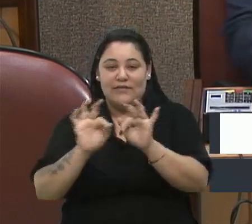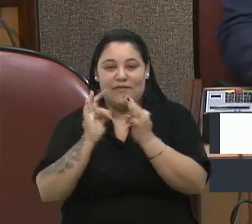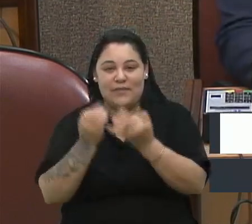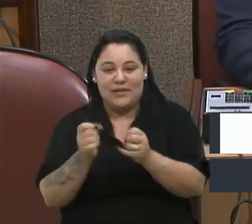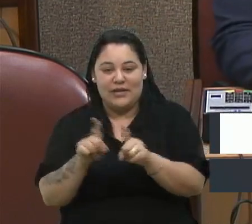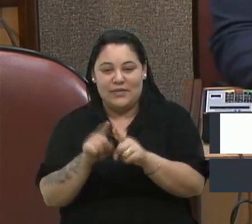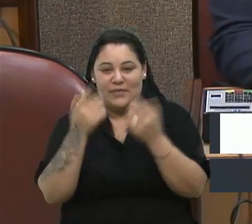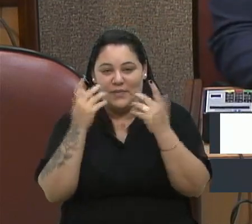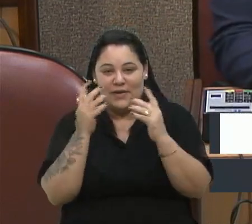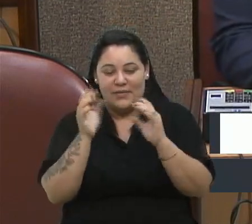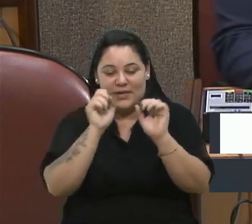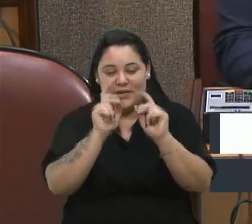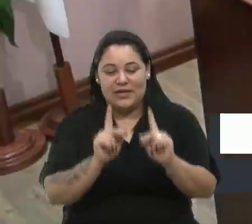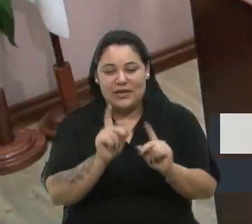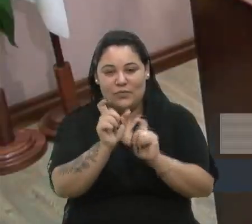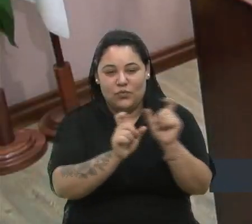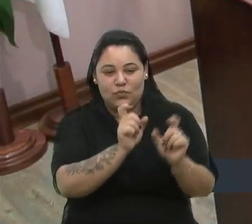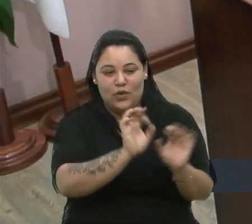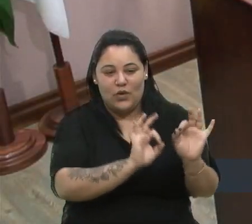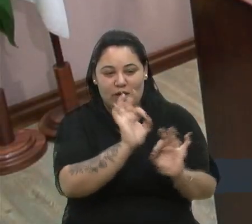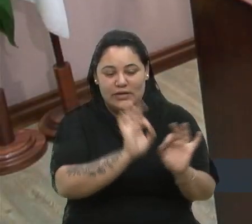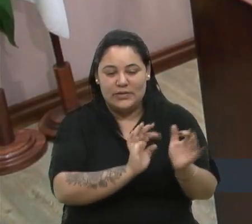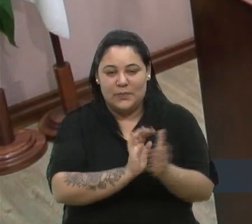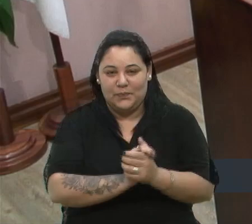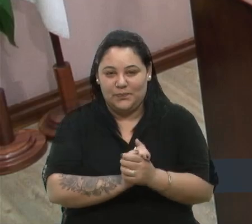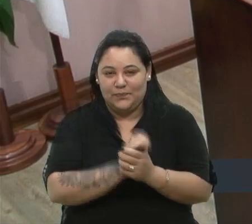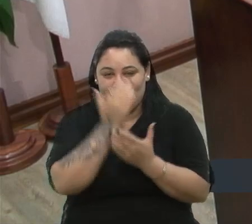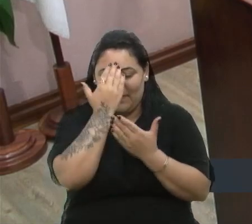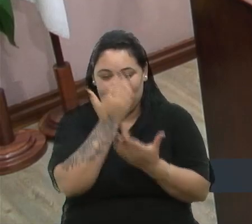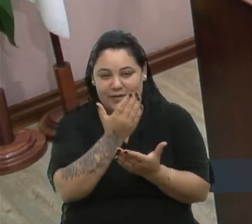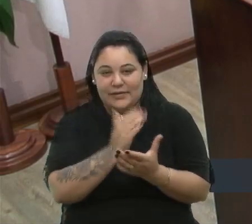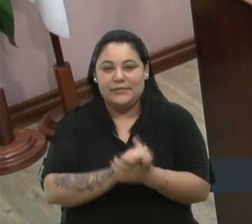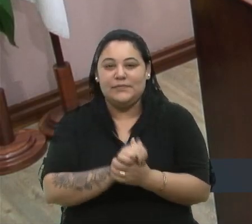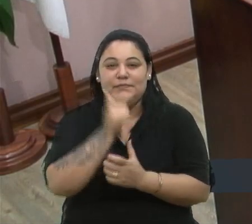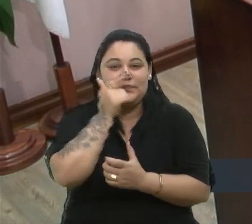Parabéns aos organizadores. Obrigado. Lucas Carenhato, ausente.